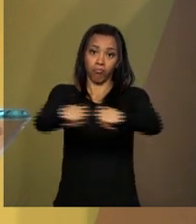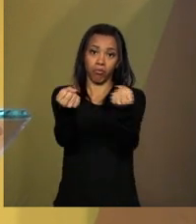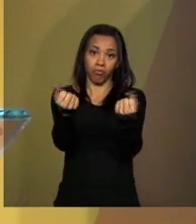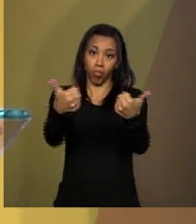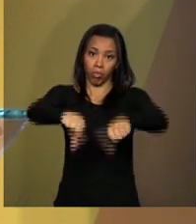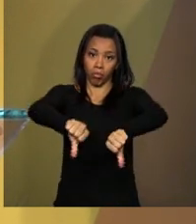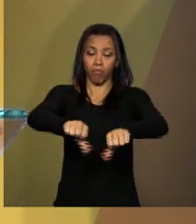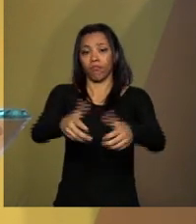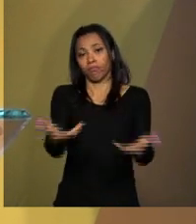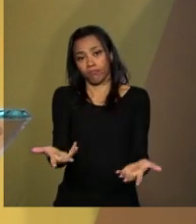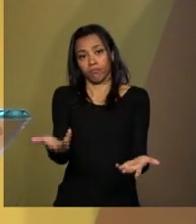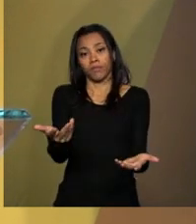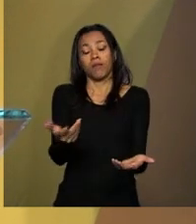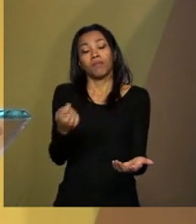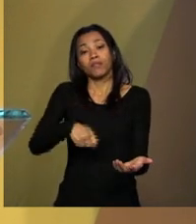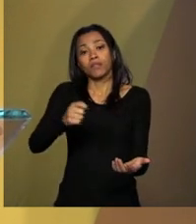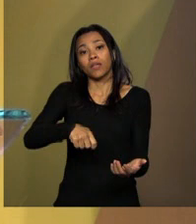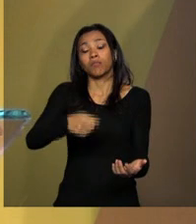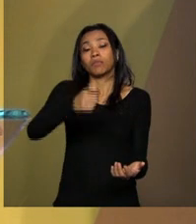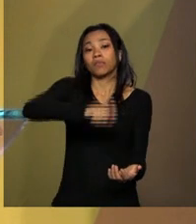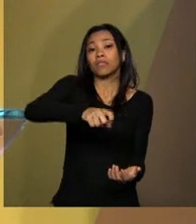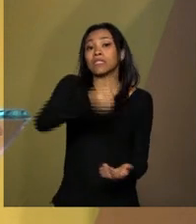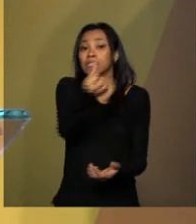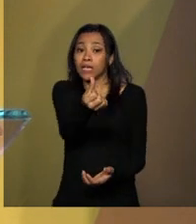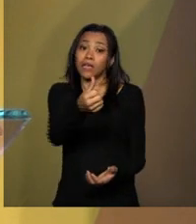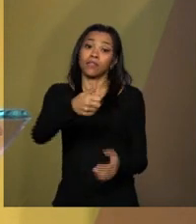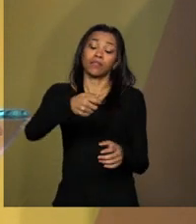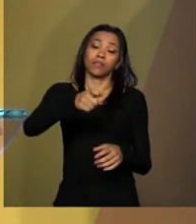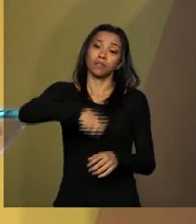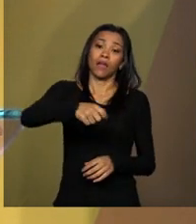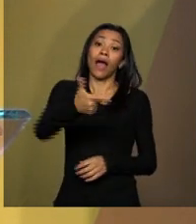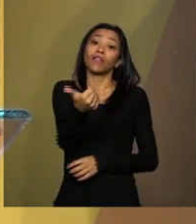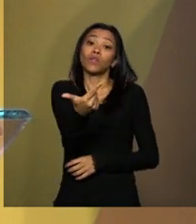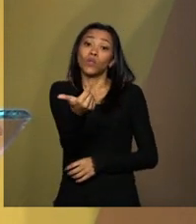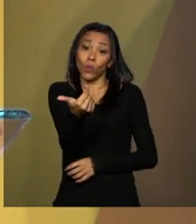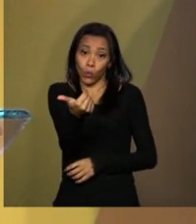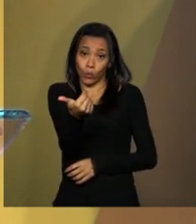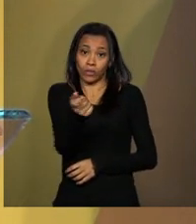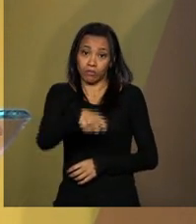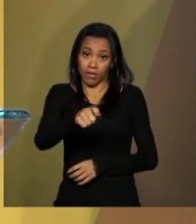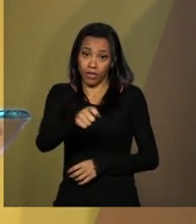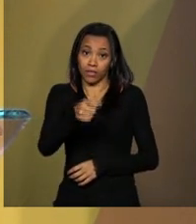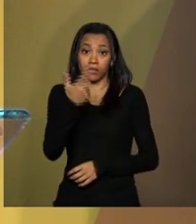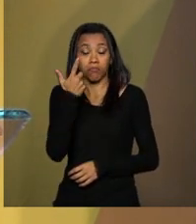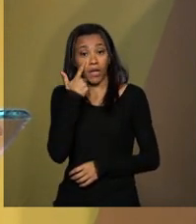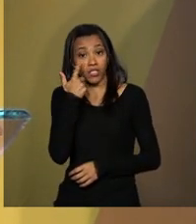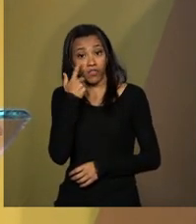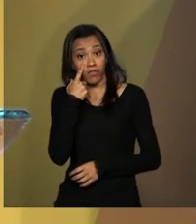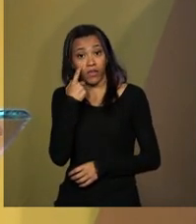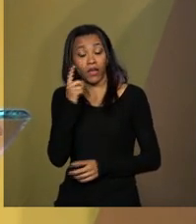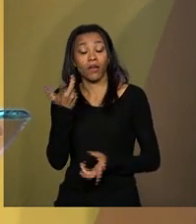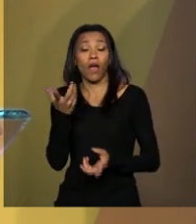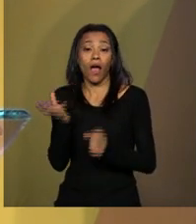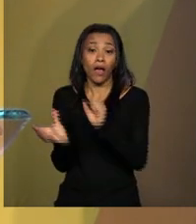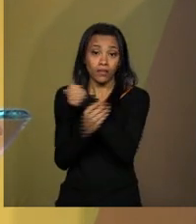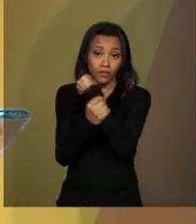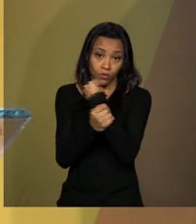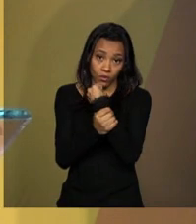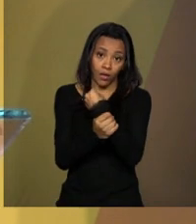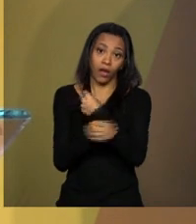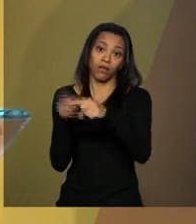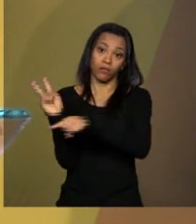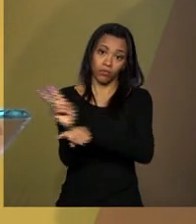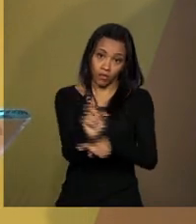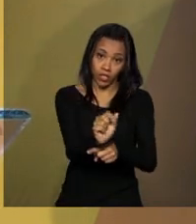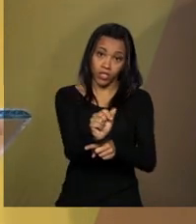12 meses para concretizar os empréstimos de longo prazo aí quando o